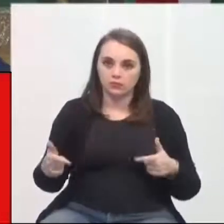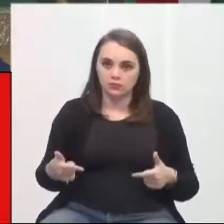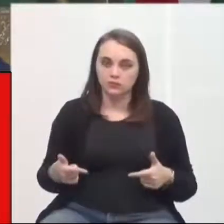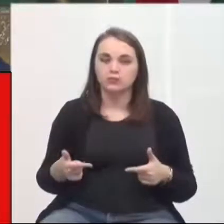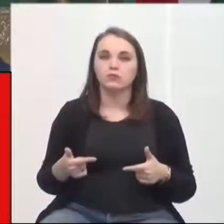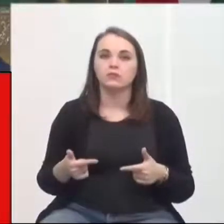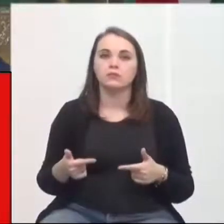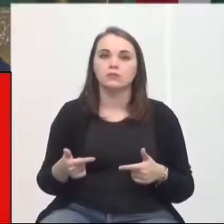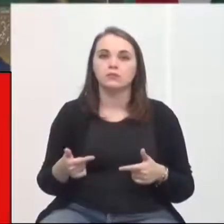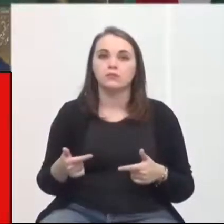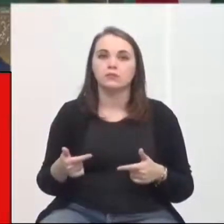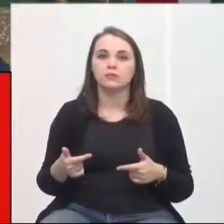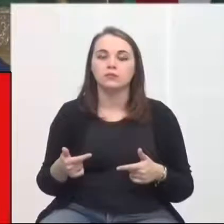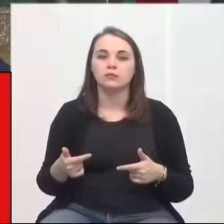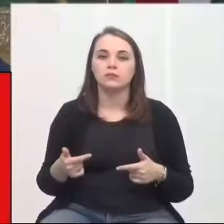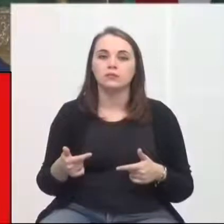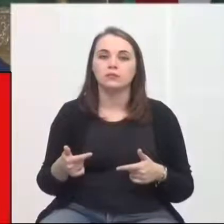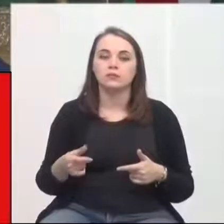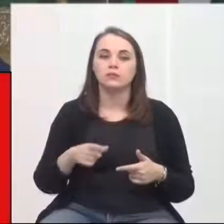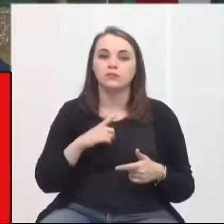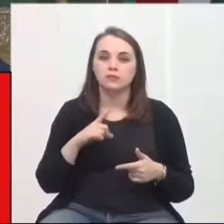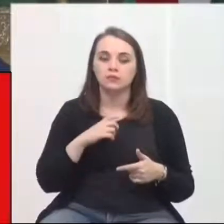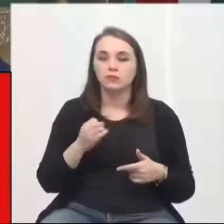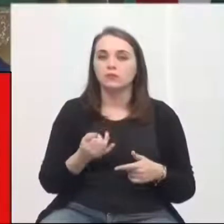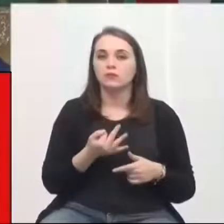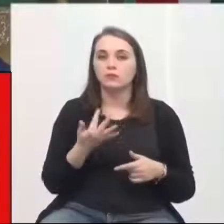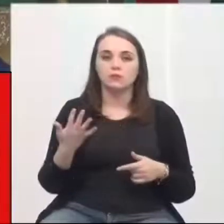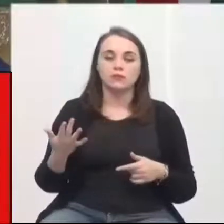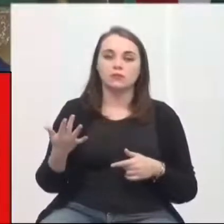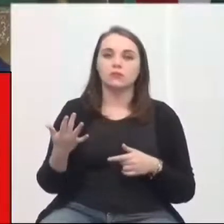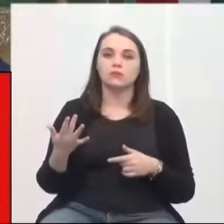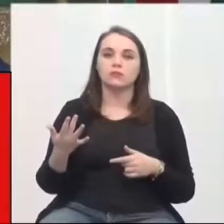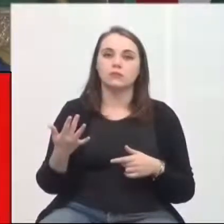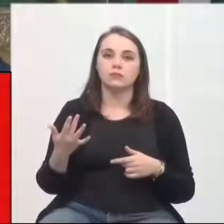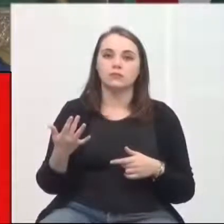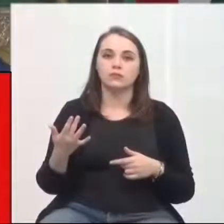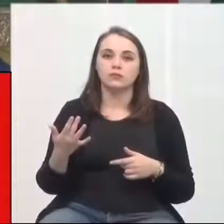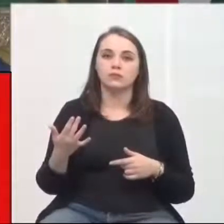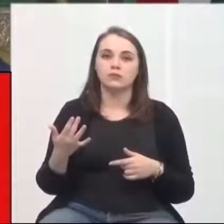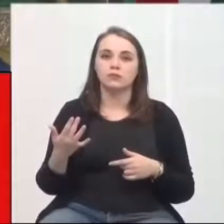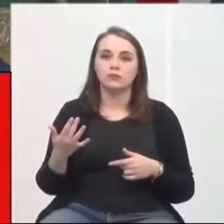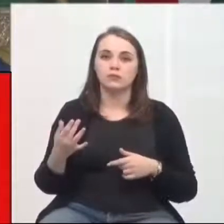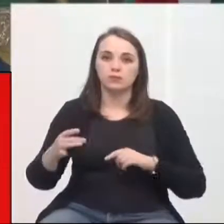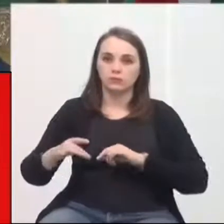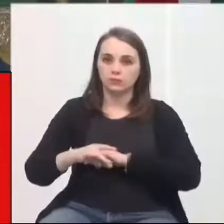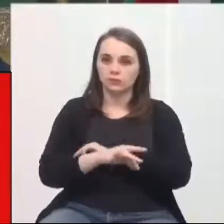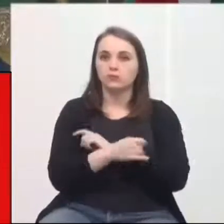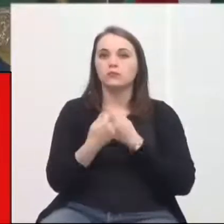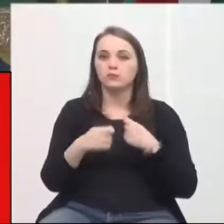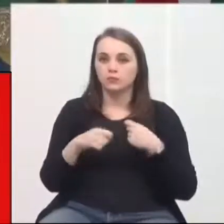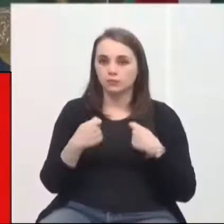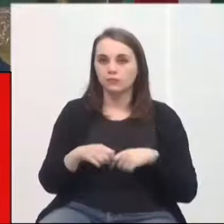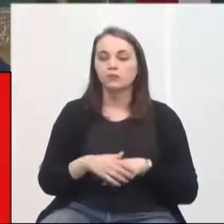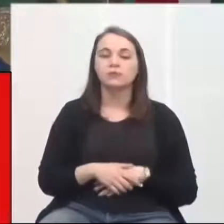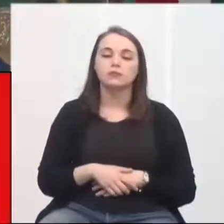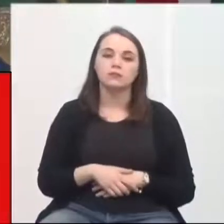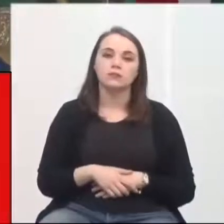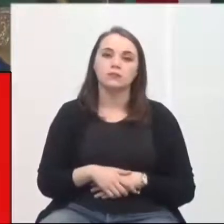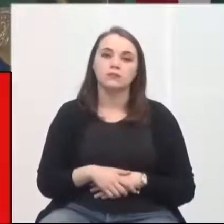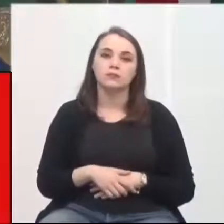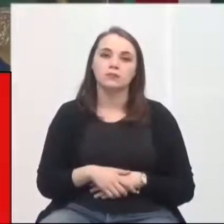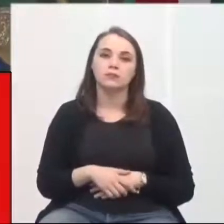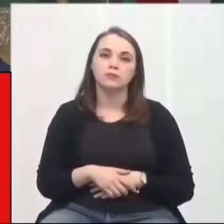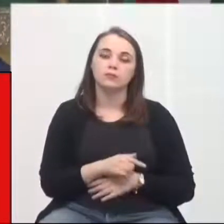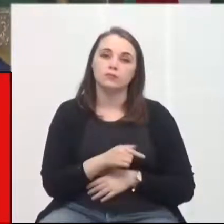escoamento agrícola, tem ainda uma boa parte de estradas urbanas para serem pavimentadas.